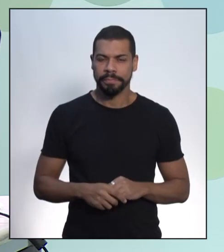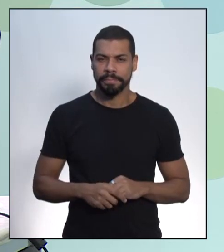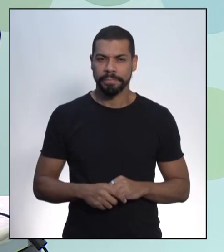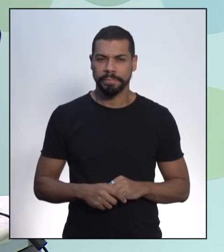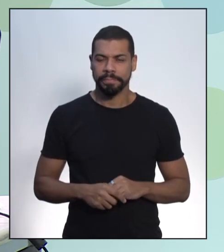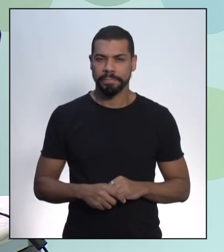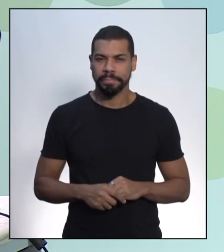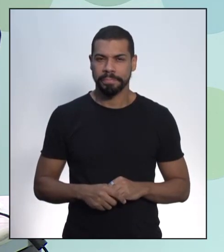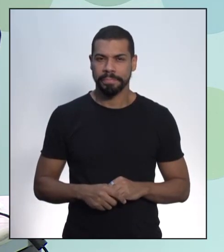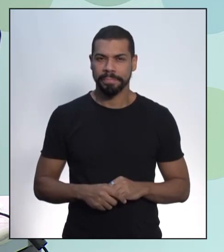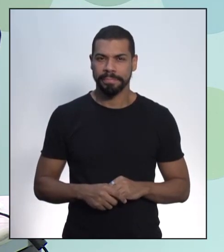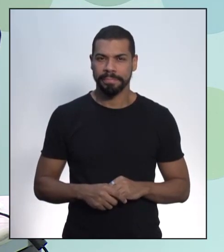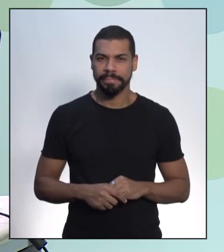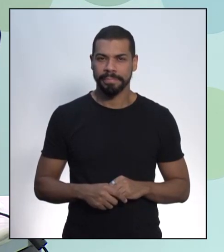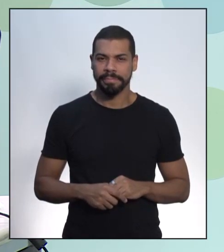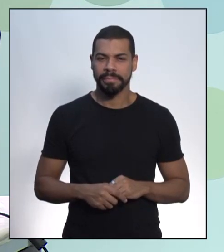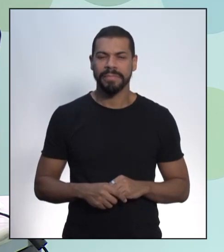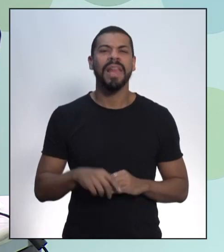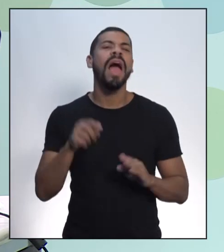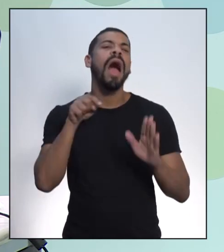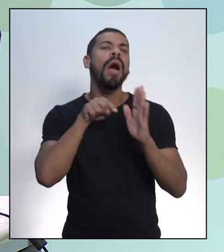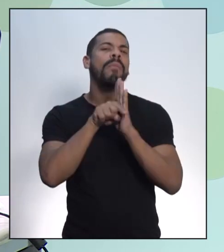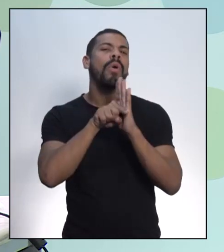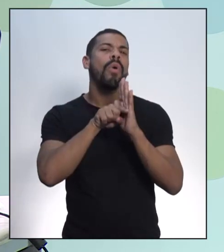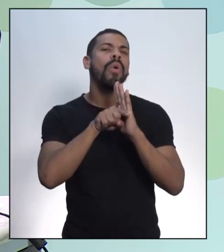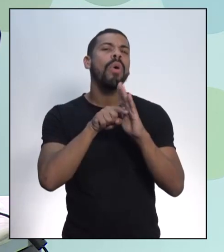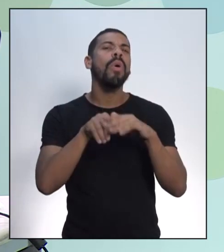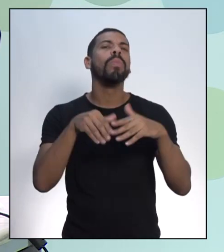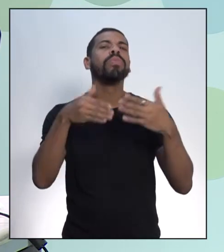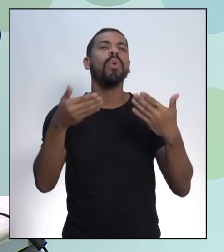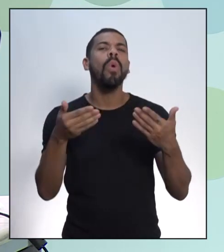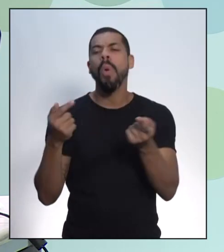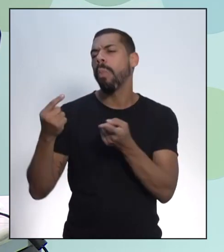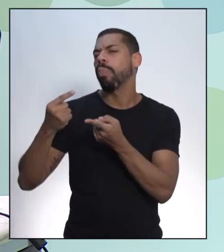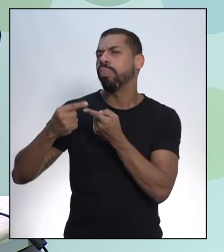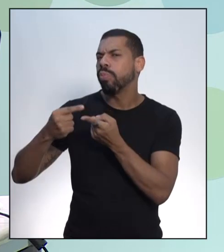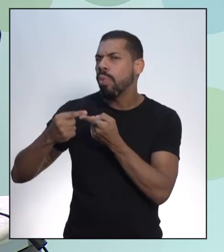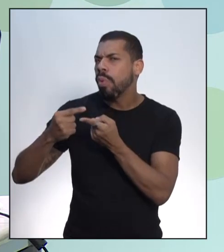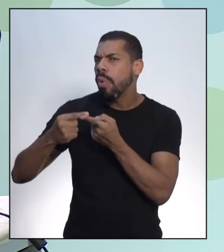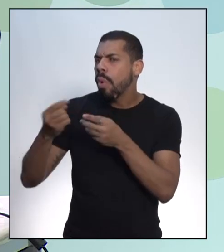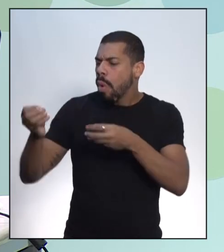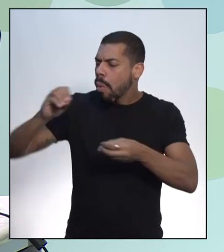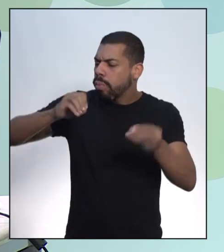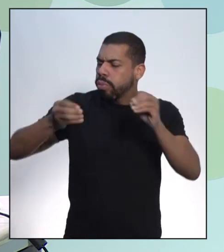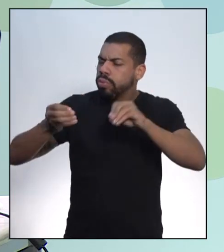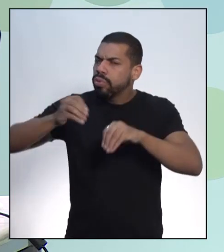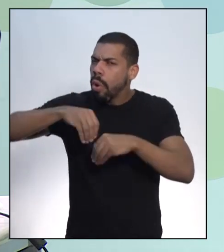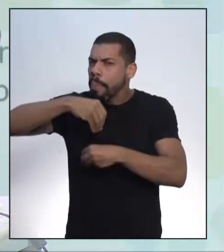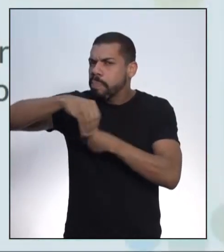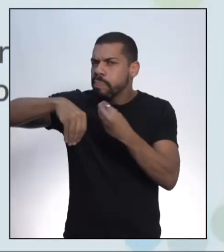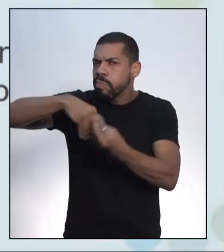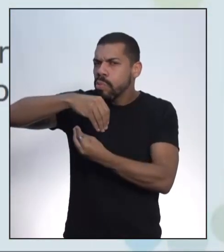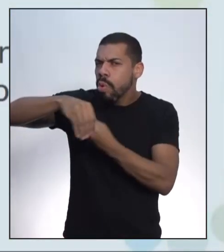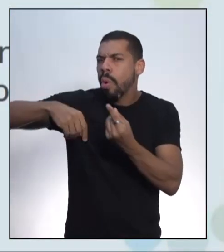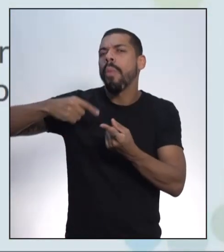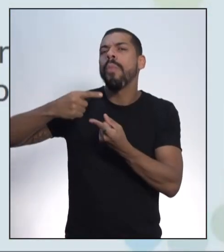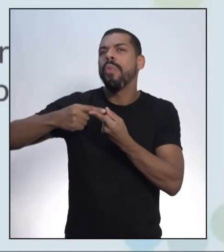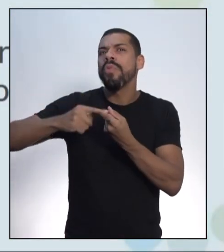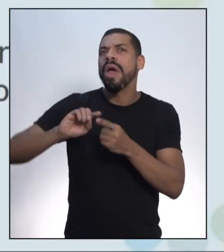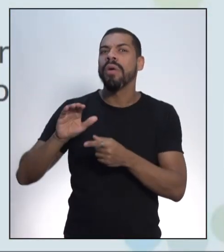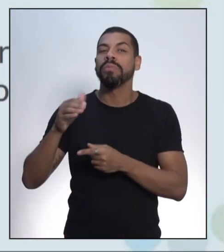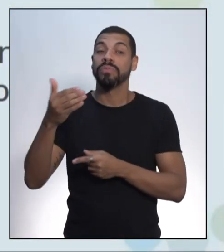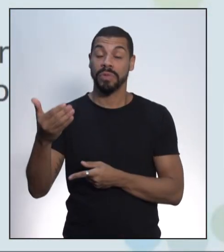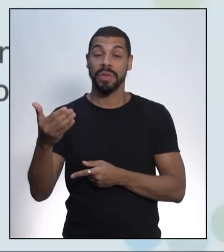slide aqui. A pergunta é, por que foi adicionado esse óxido de cálcio e esse sulfato de alumínio? Né?